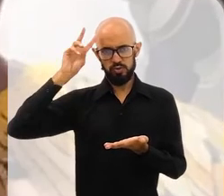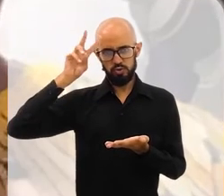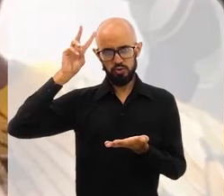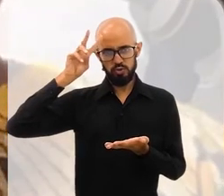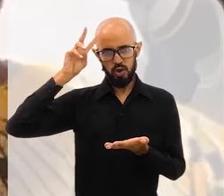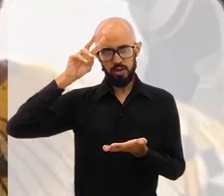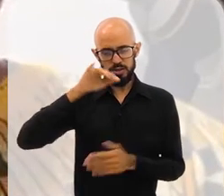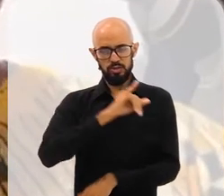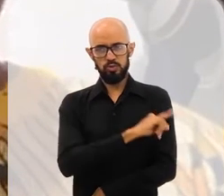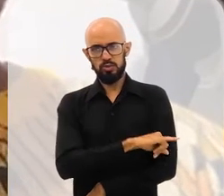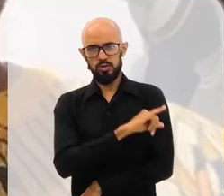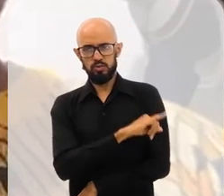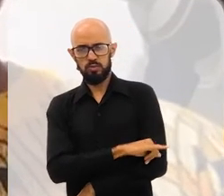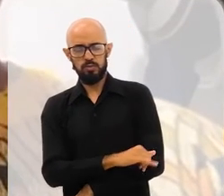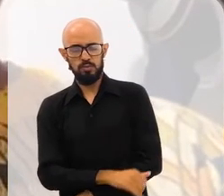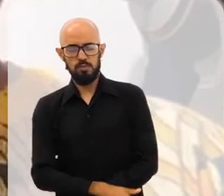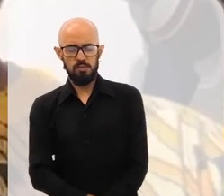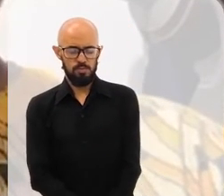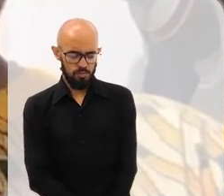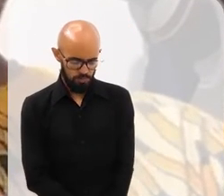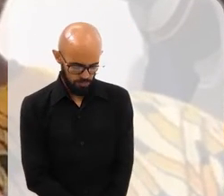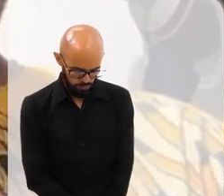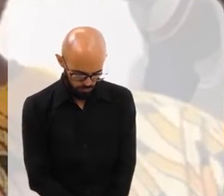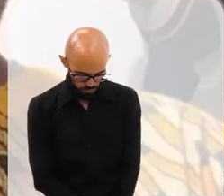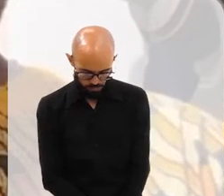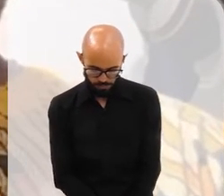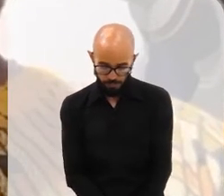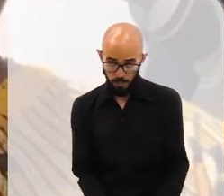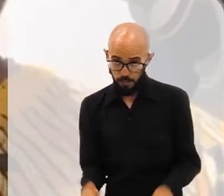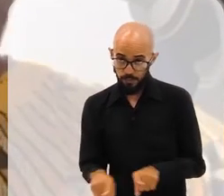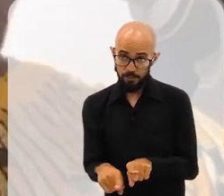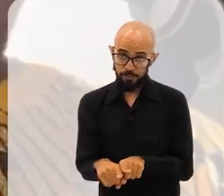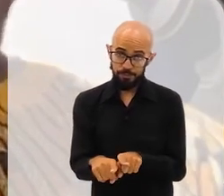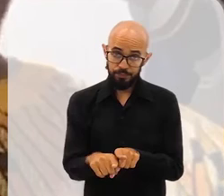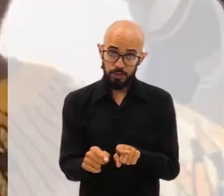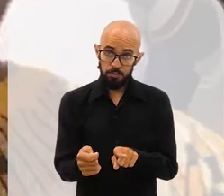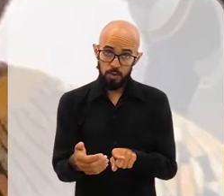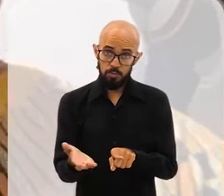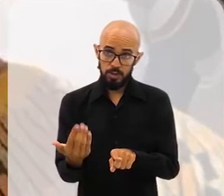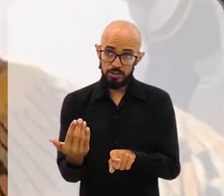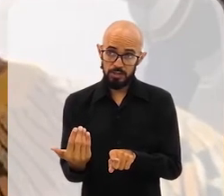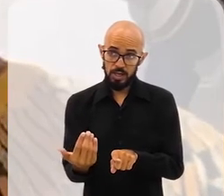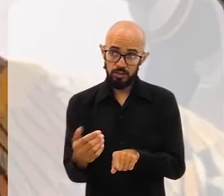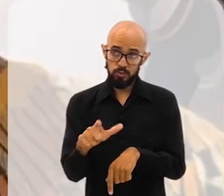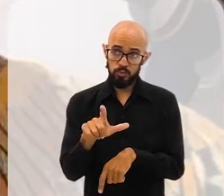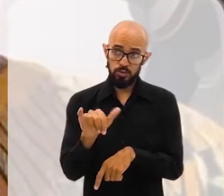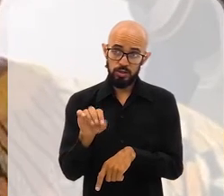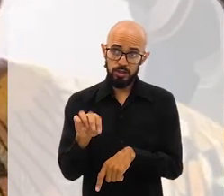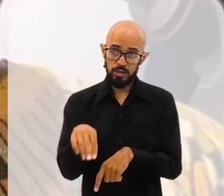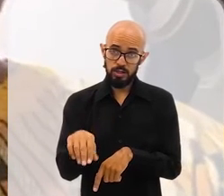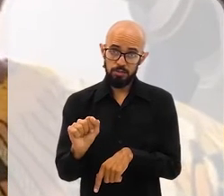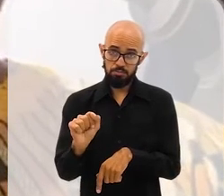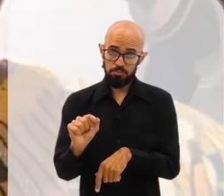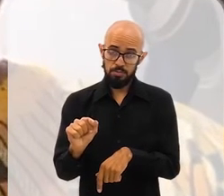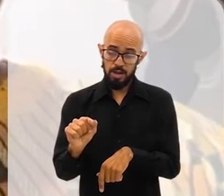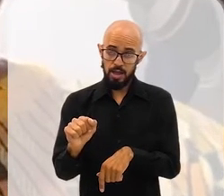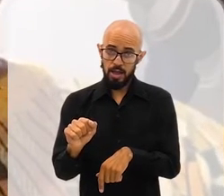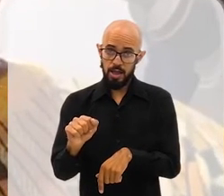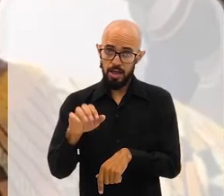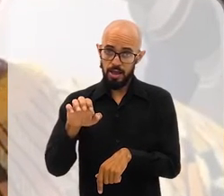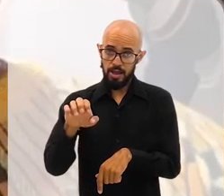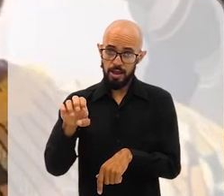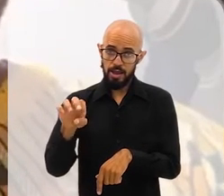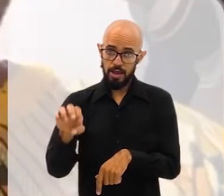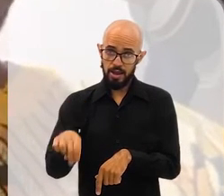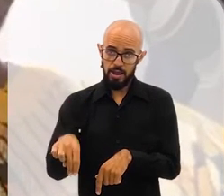área Histórica de Janeiro e agora recentemente também o Lima entre nós né o